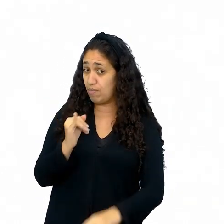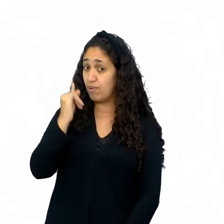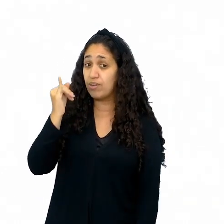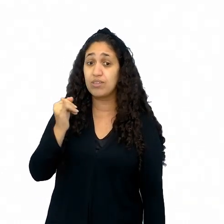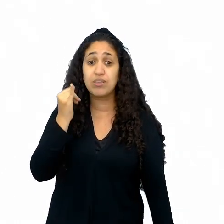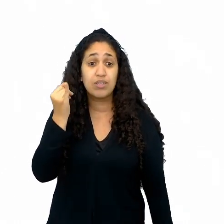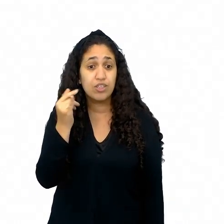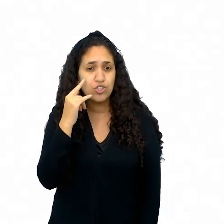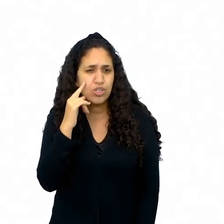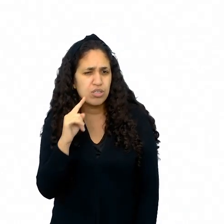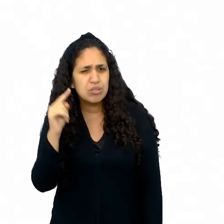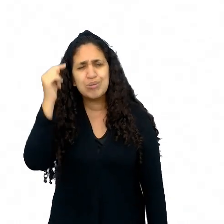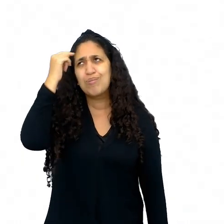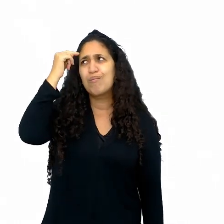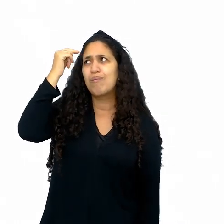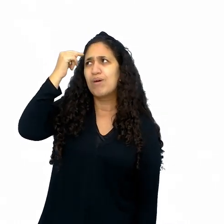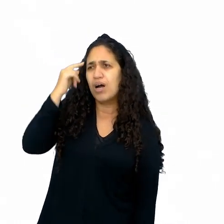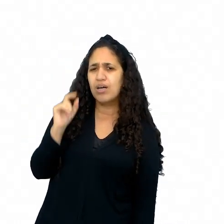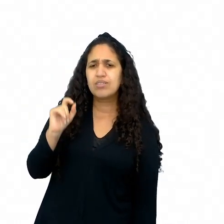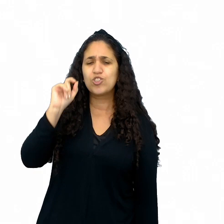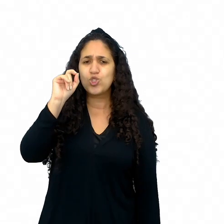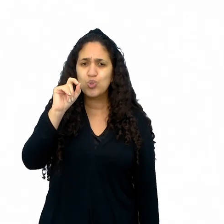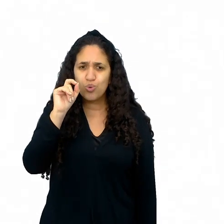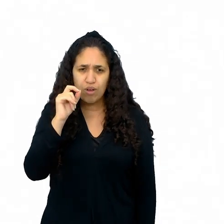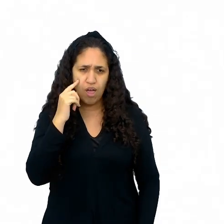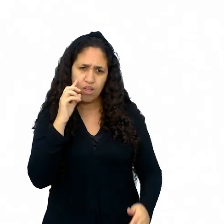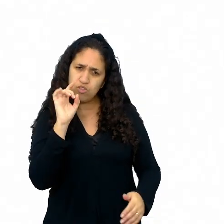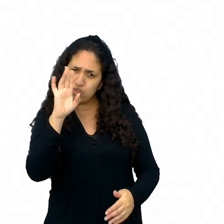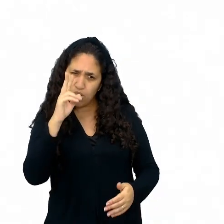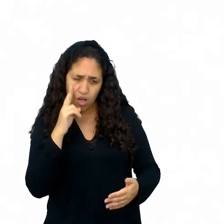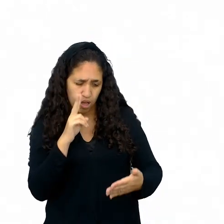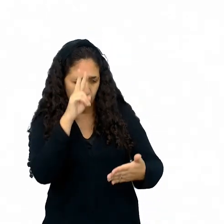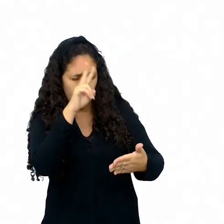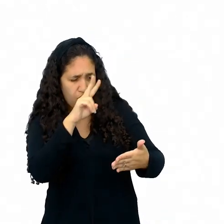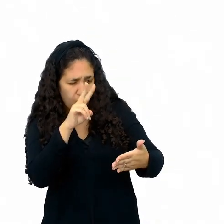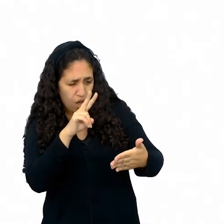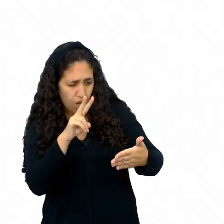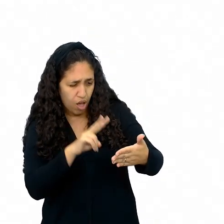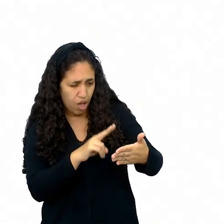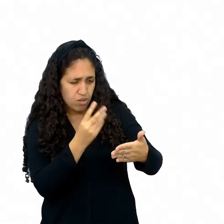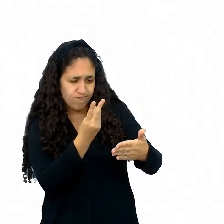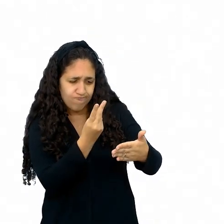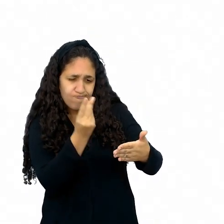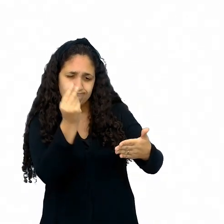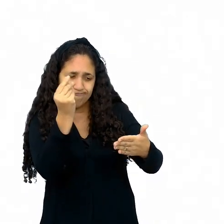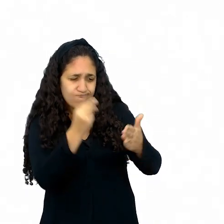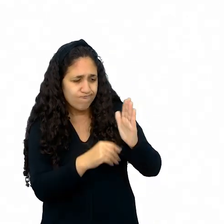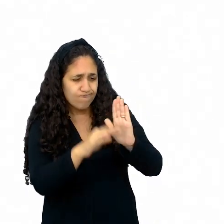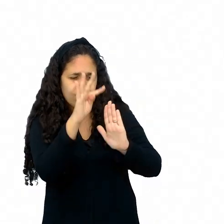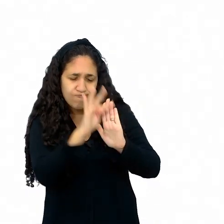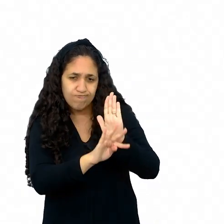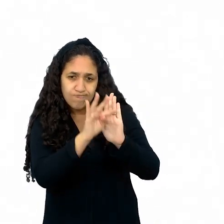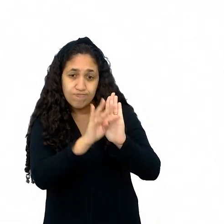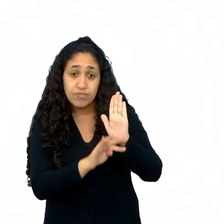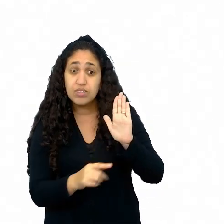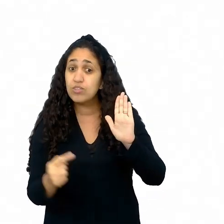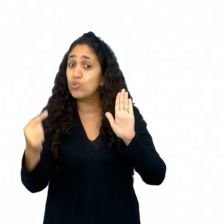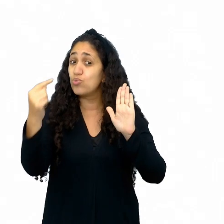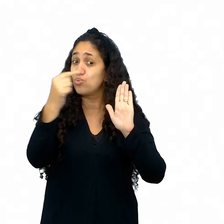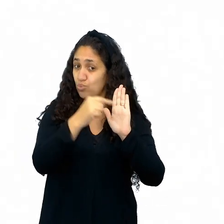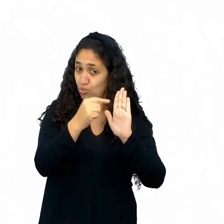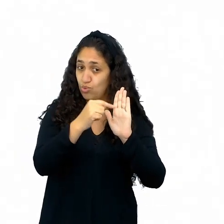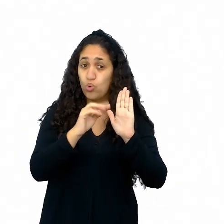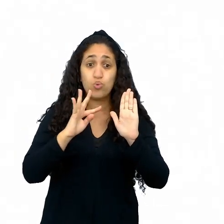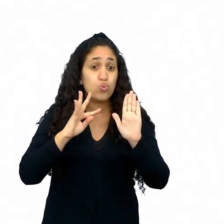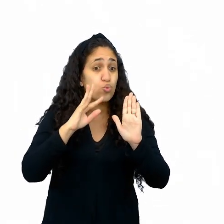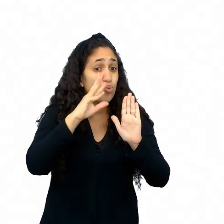gente considere que, além de observar a materialidade do texto, é importante observar